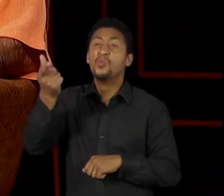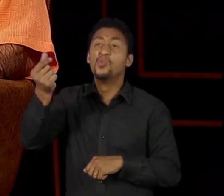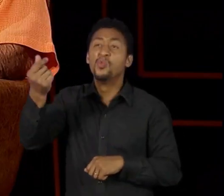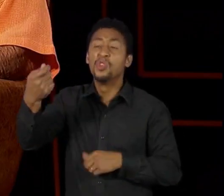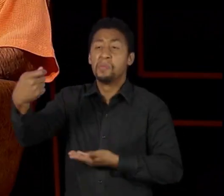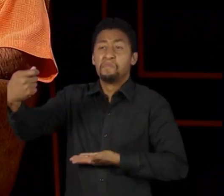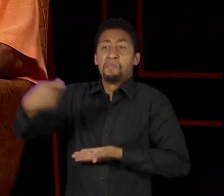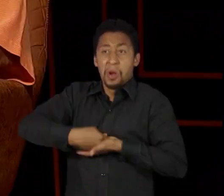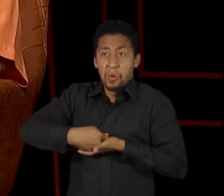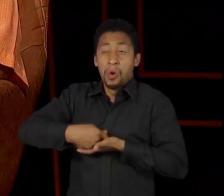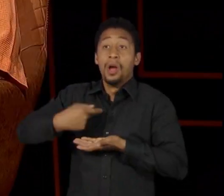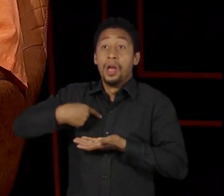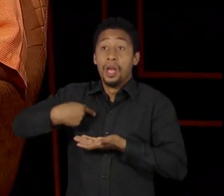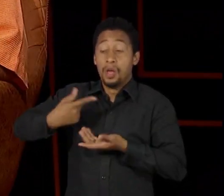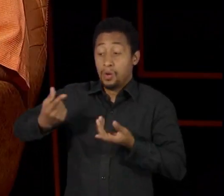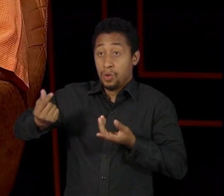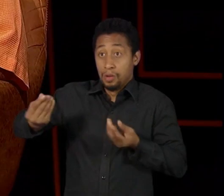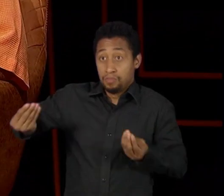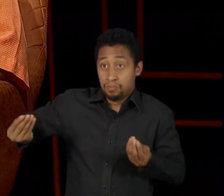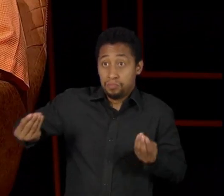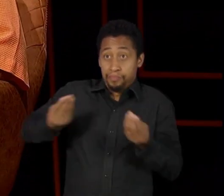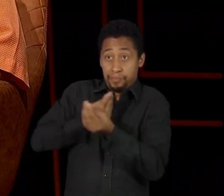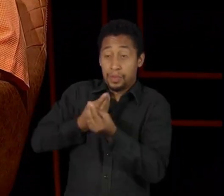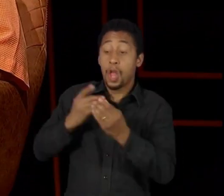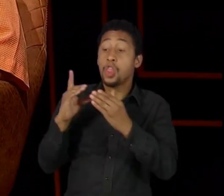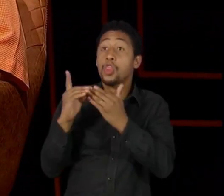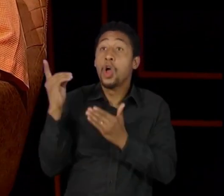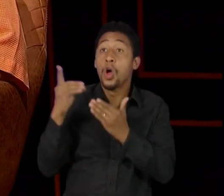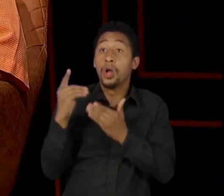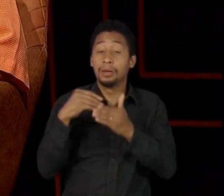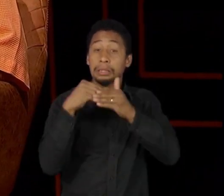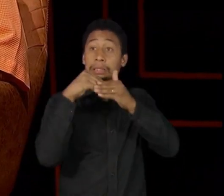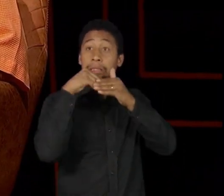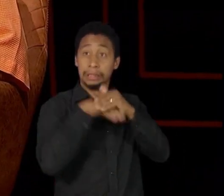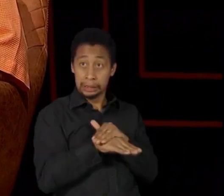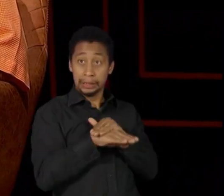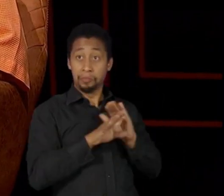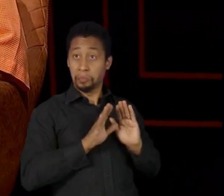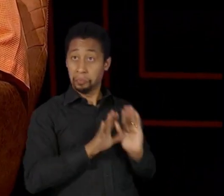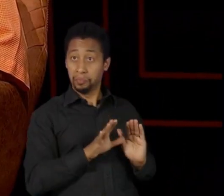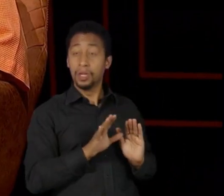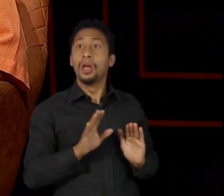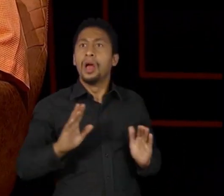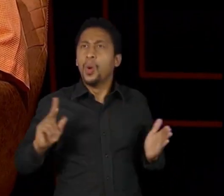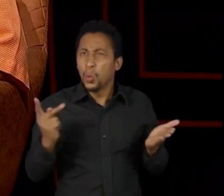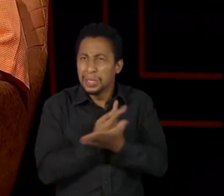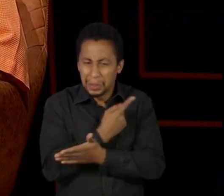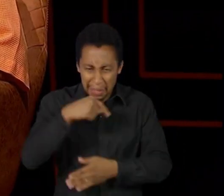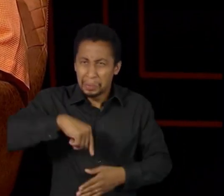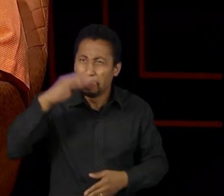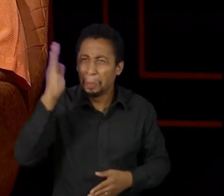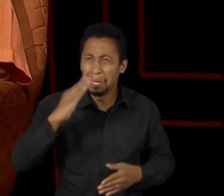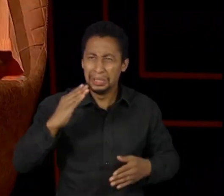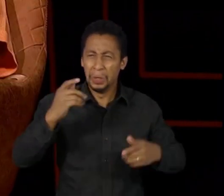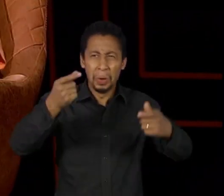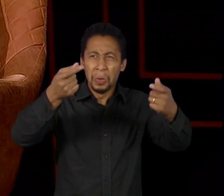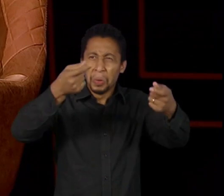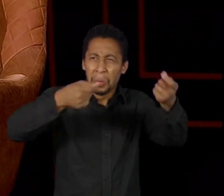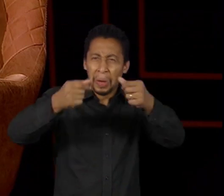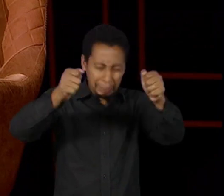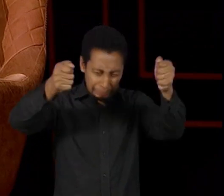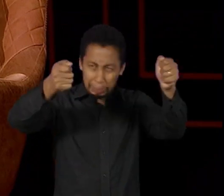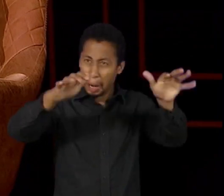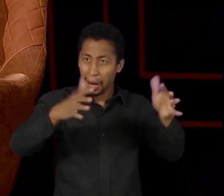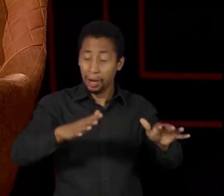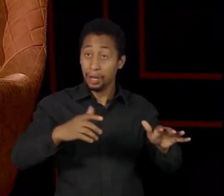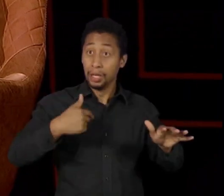sei o quê. E quando eu voltei, que a barra pesou aqui, com aquele golpe econômico que deram no país,